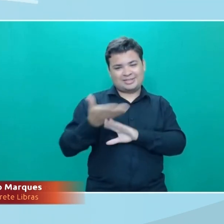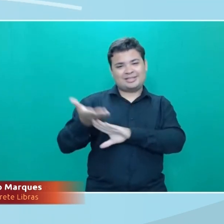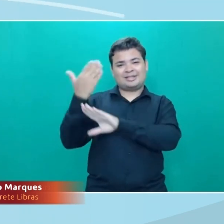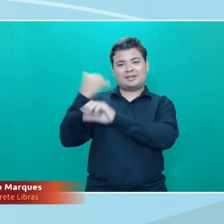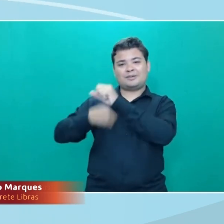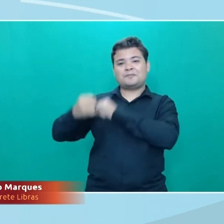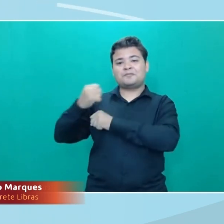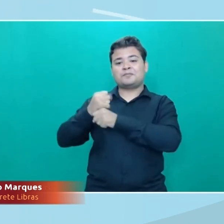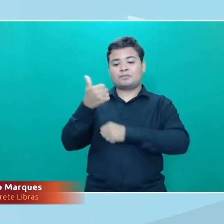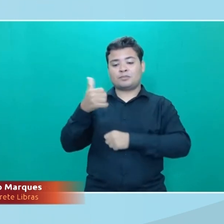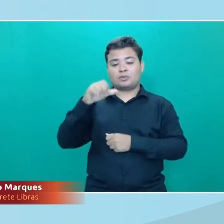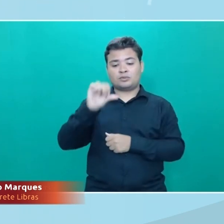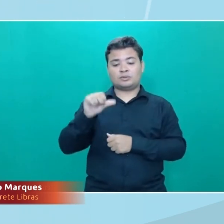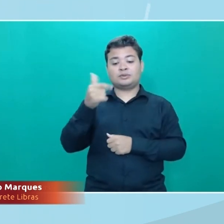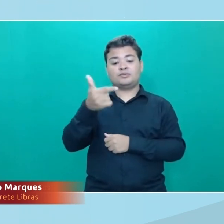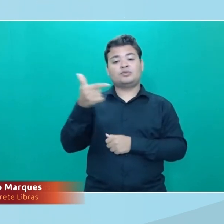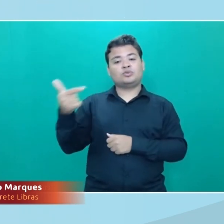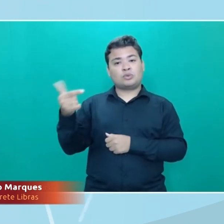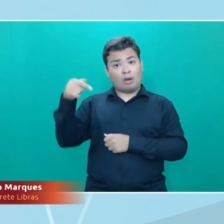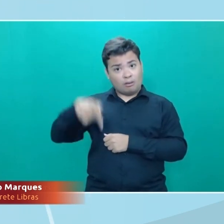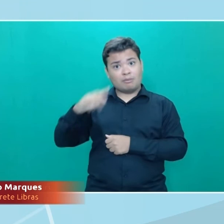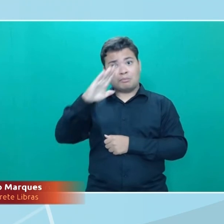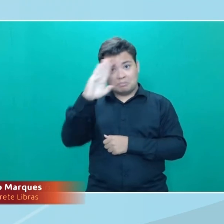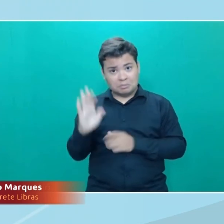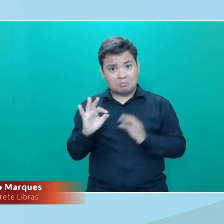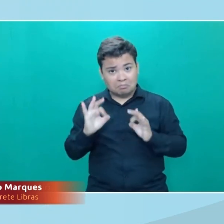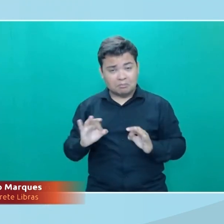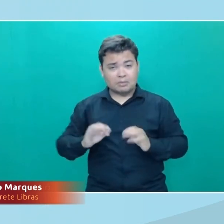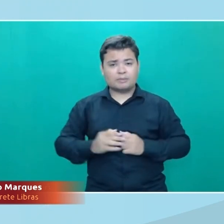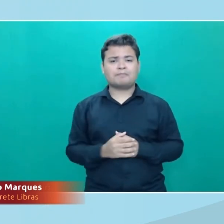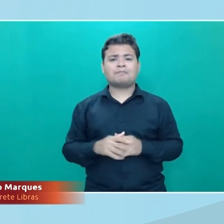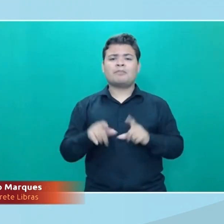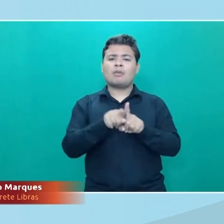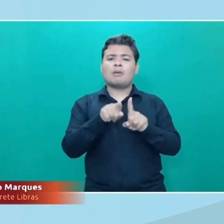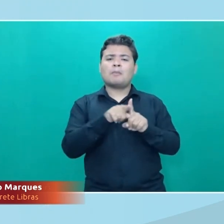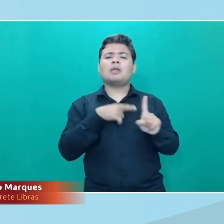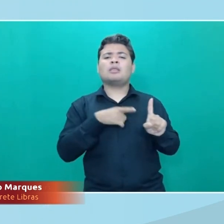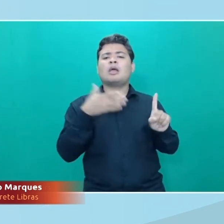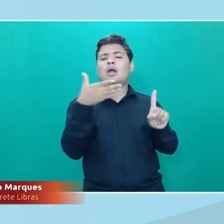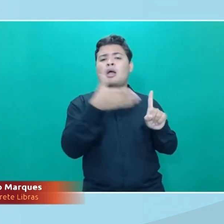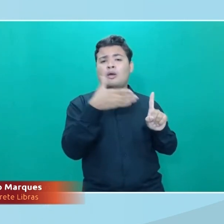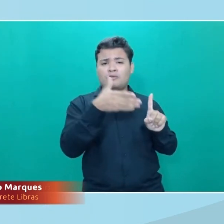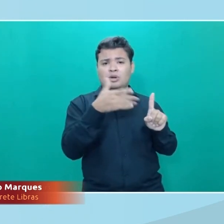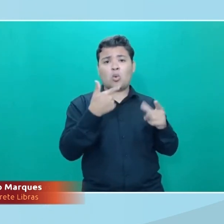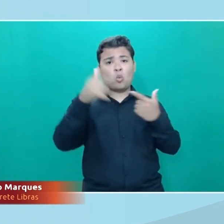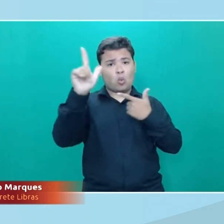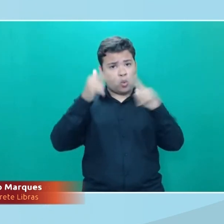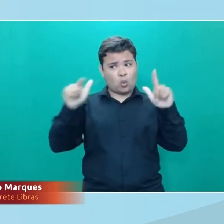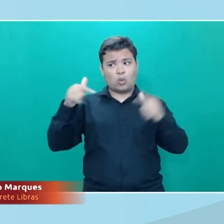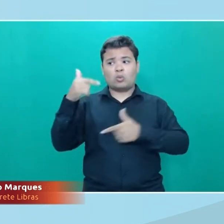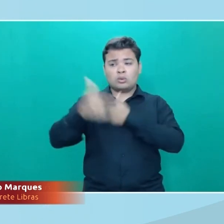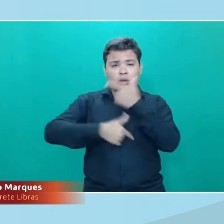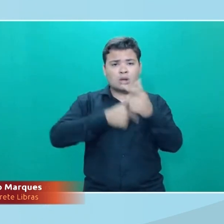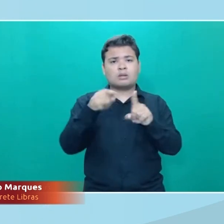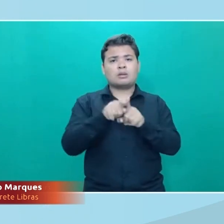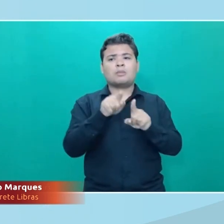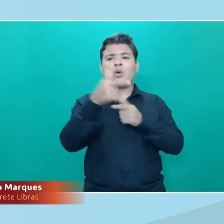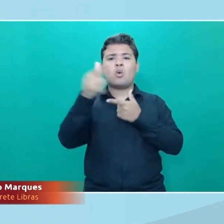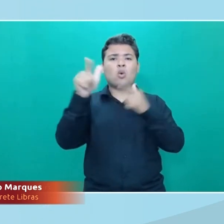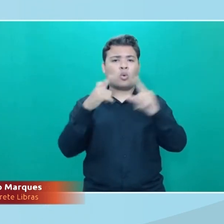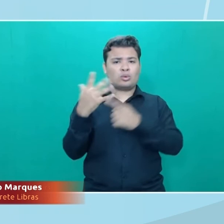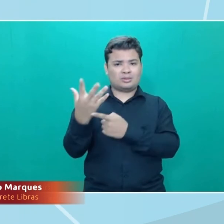no Brasil. Eles também pegam como referências outras obras e outros artistas da